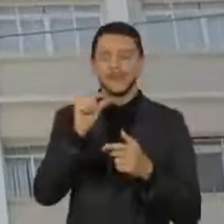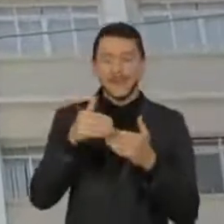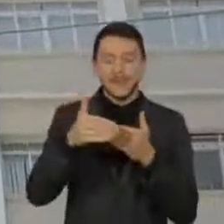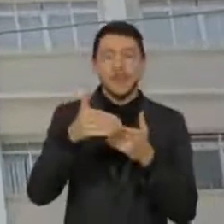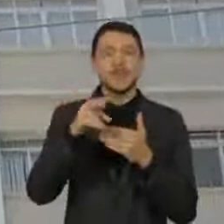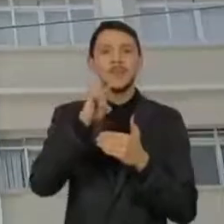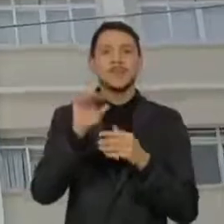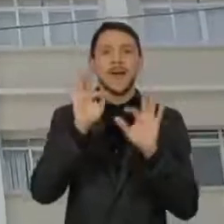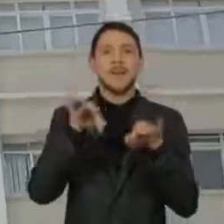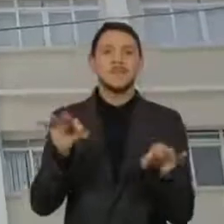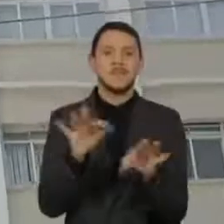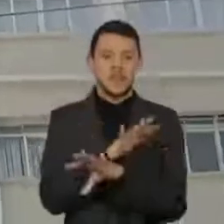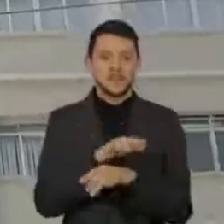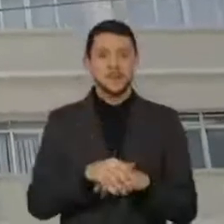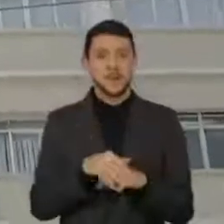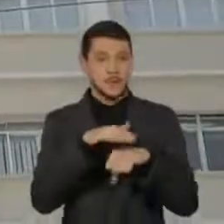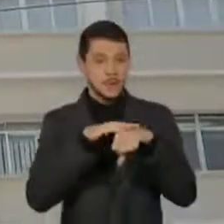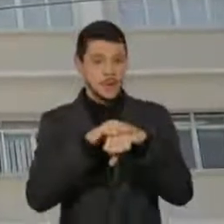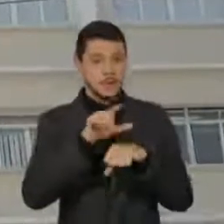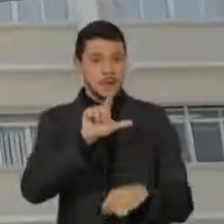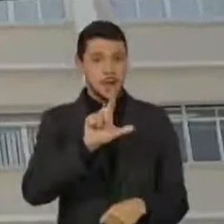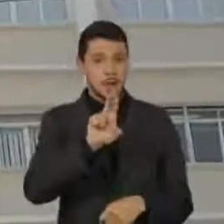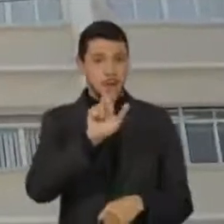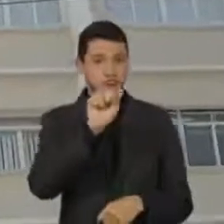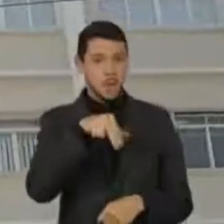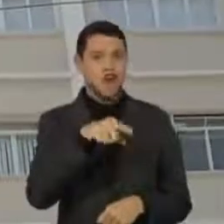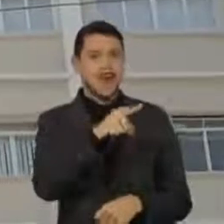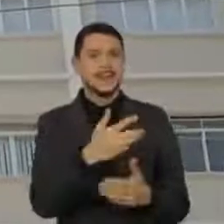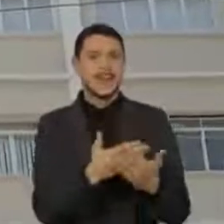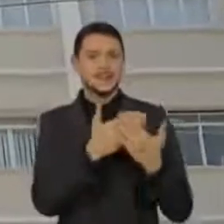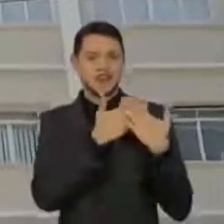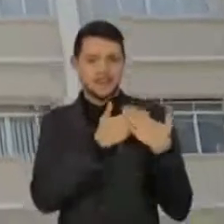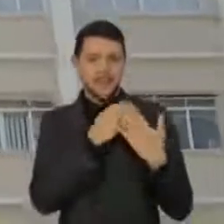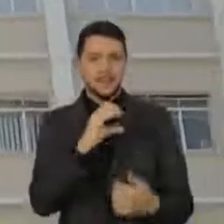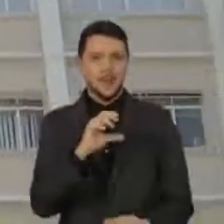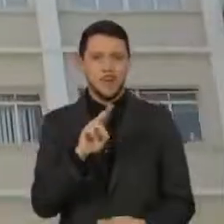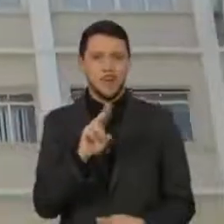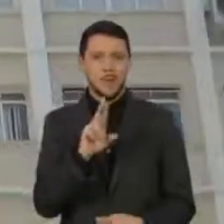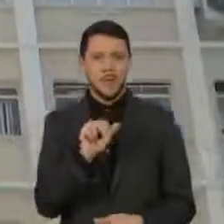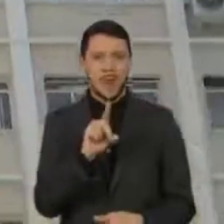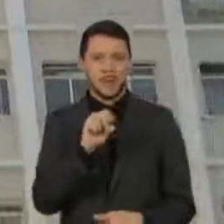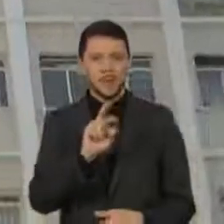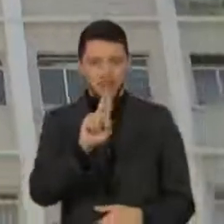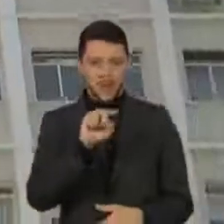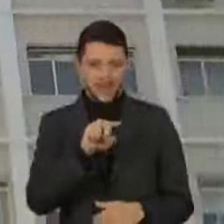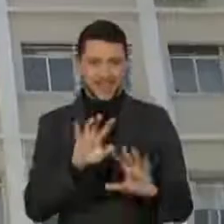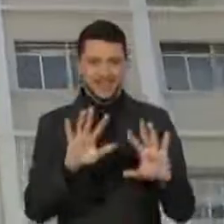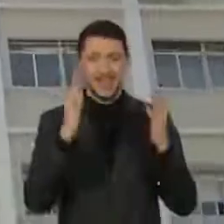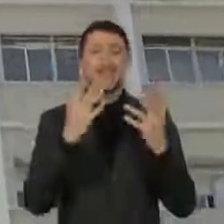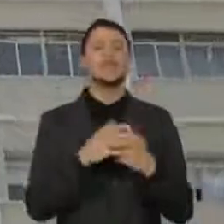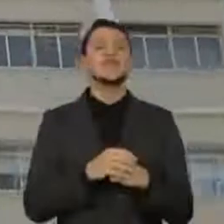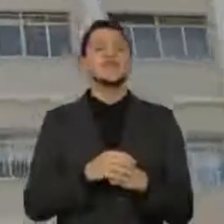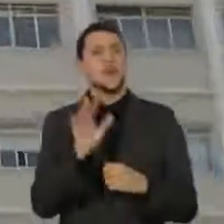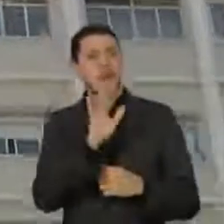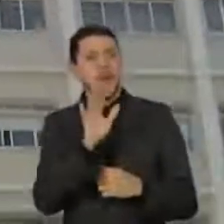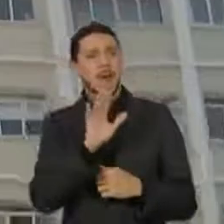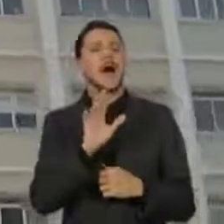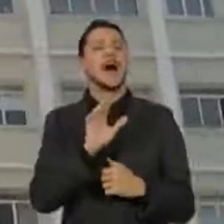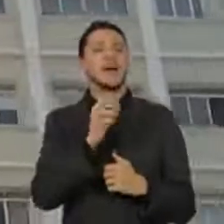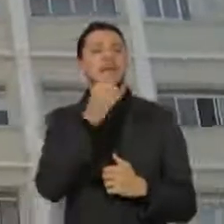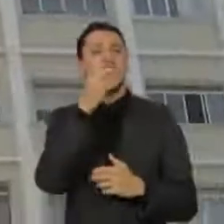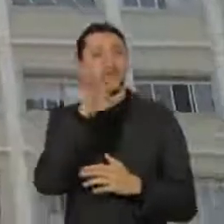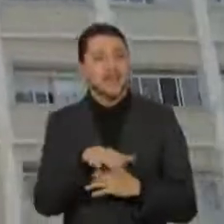o Luan Cardoso, ele que é curador do evento. Luan, muito obrigado pela participação, boa tarde para você. Como que foi criado